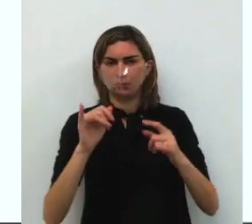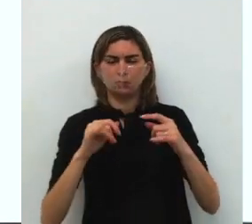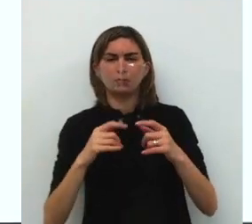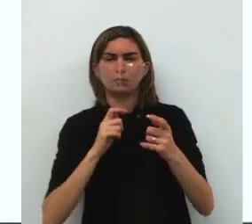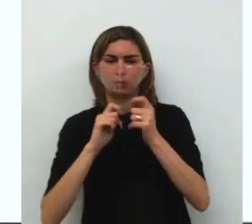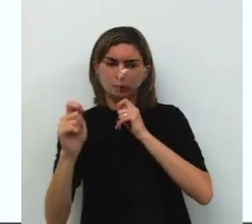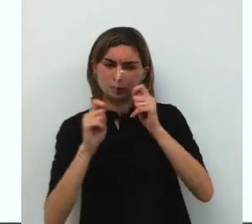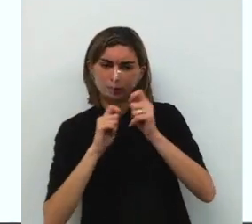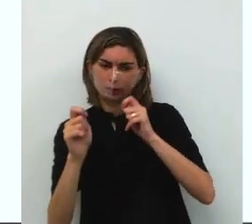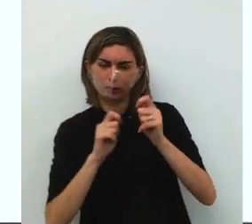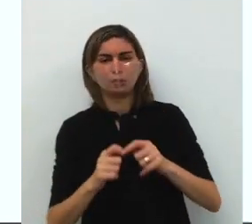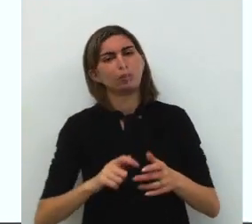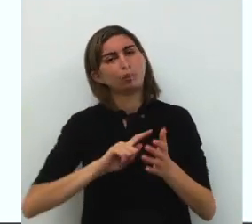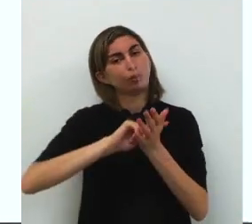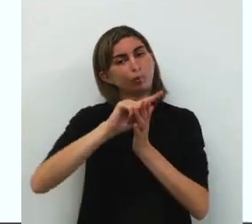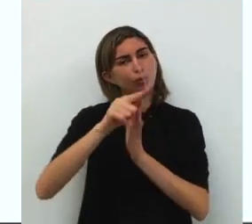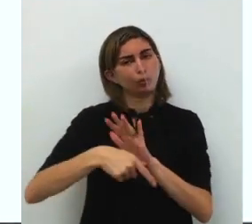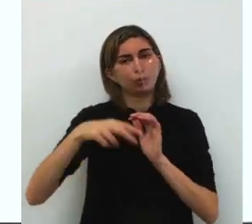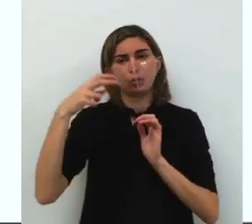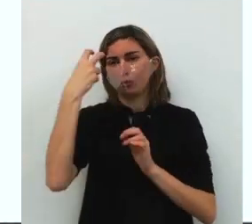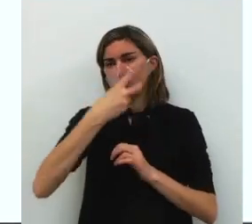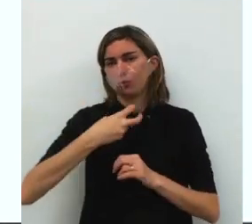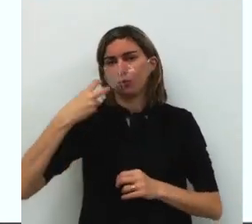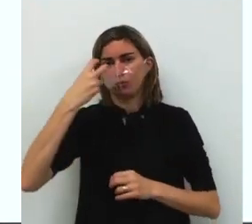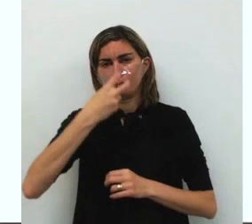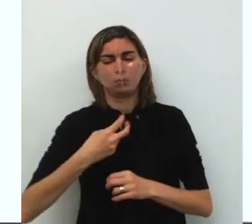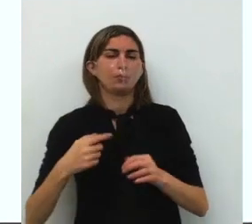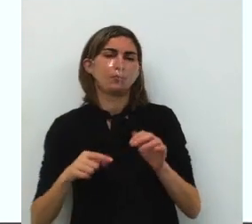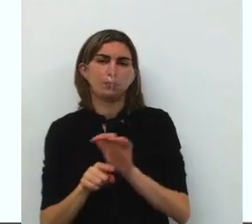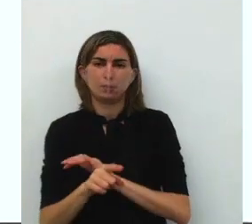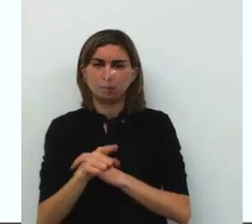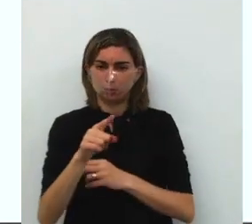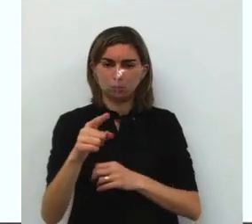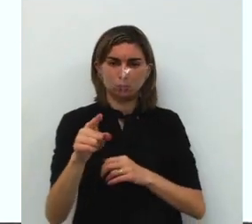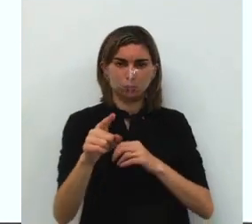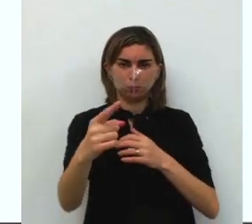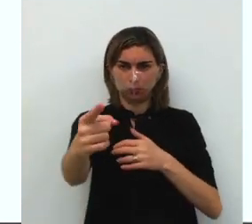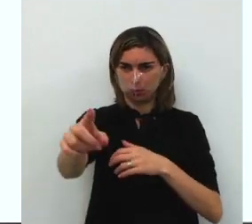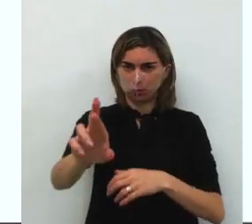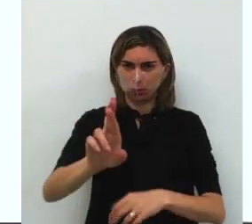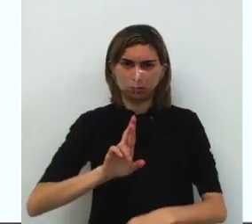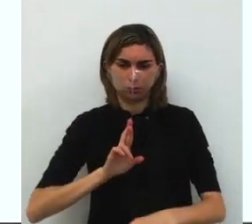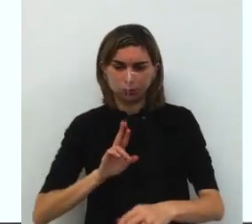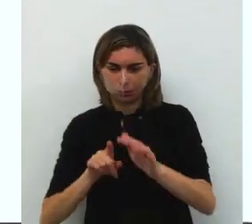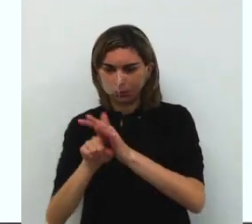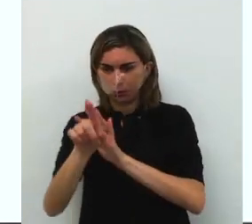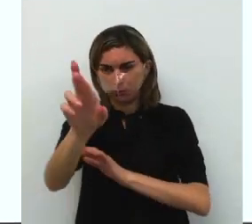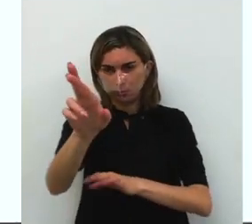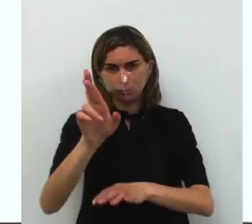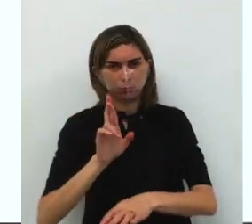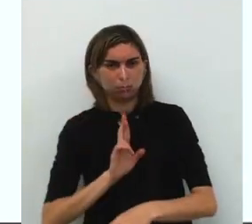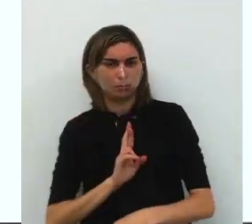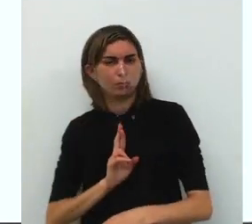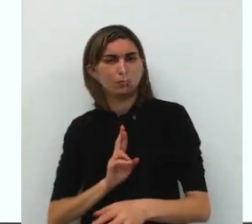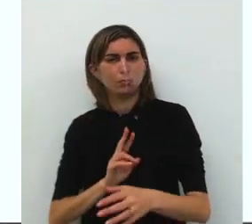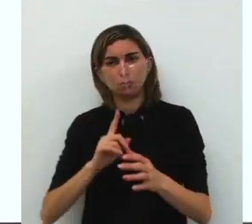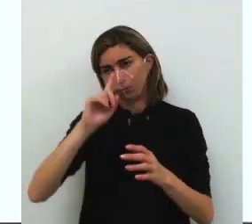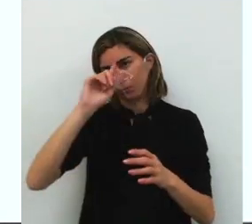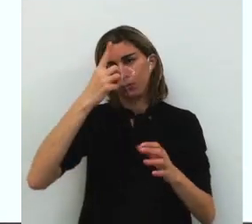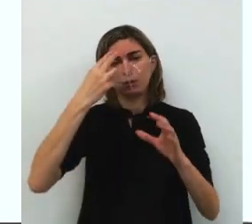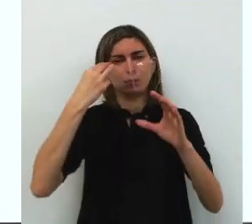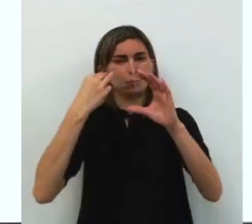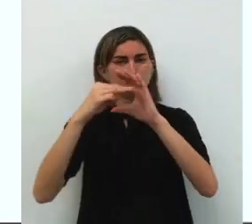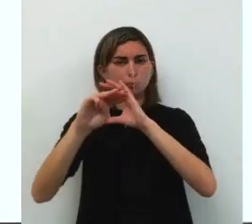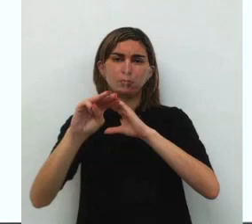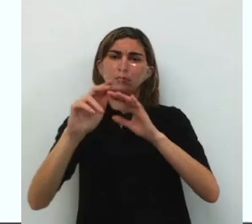entrevista. Nós estamos tratando de um gênero oral, então eu pergunto, você responde. Eu poderia muito bem mandar por